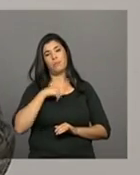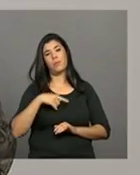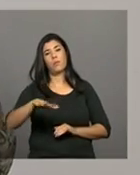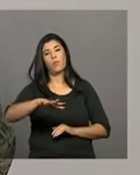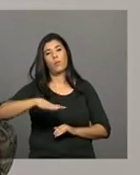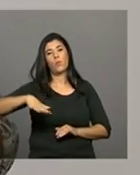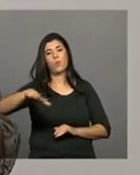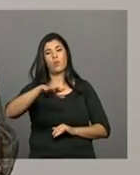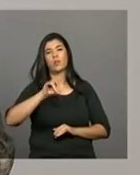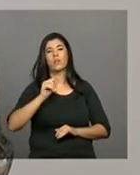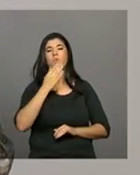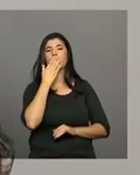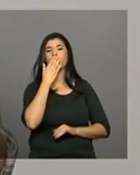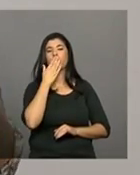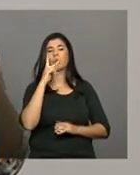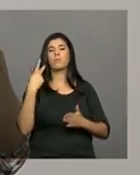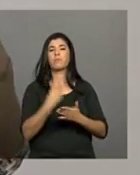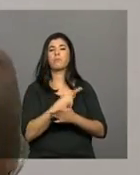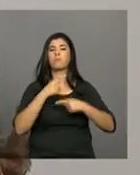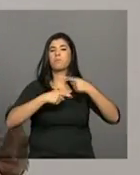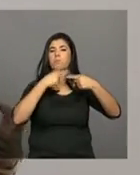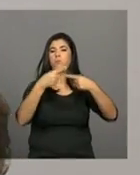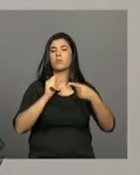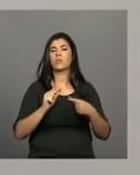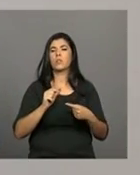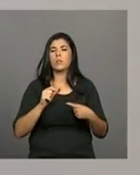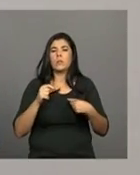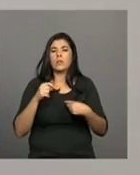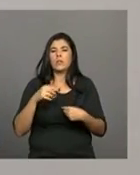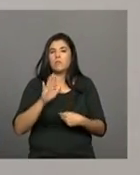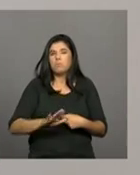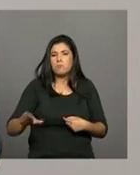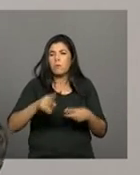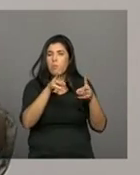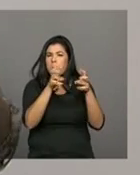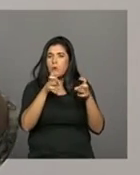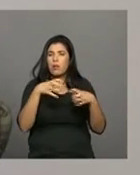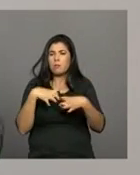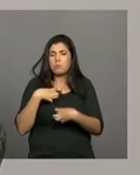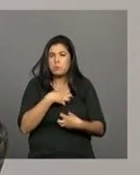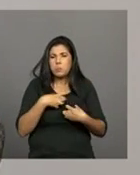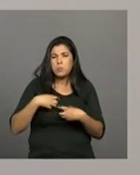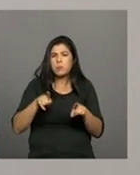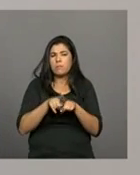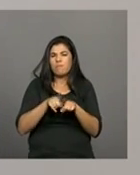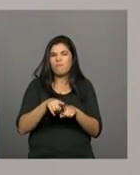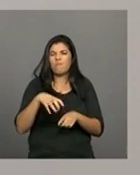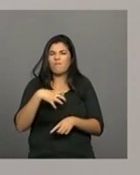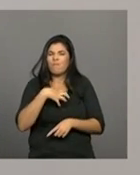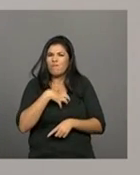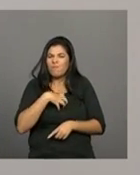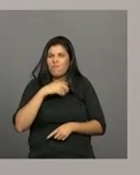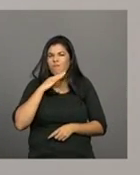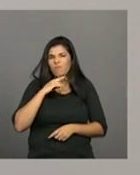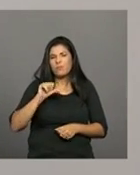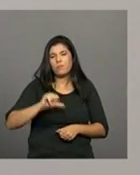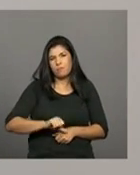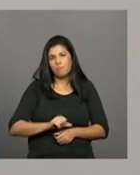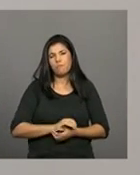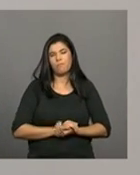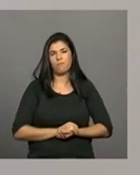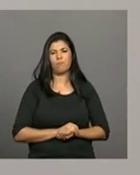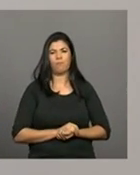nível de mágoa, o nível de ofensa o nível